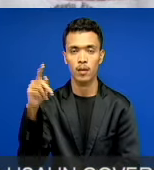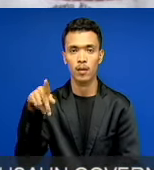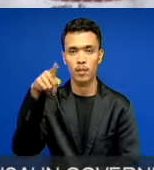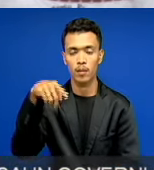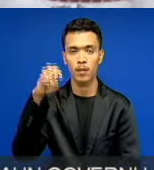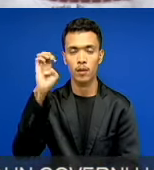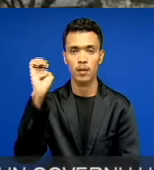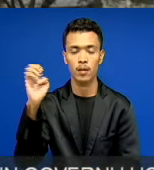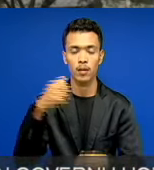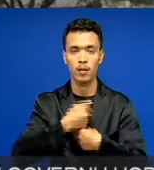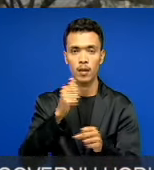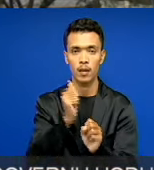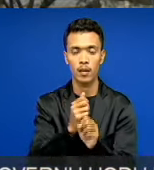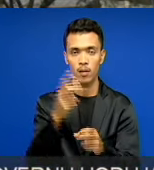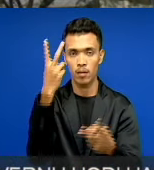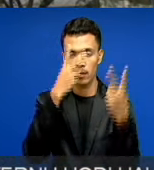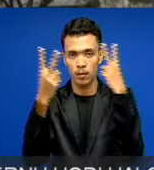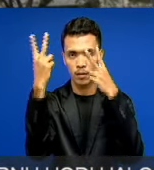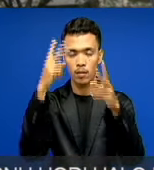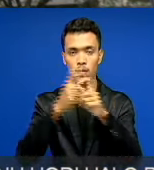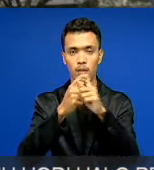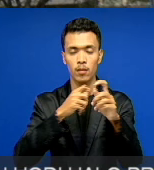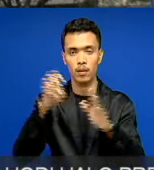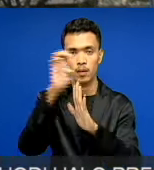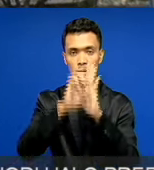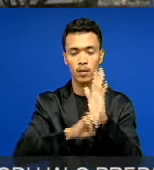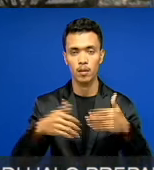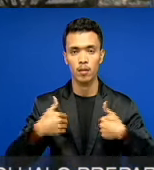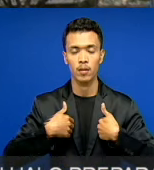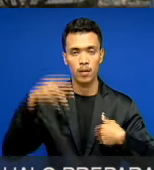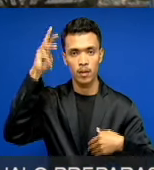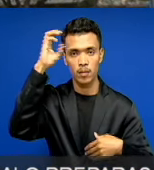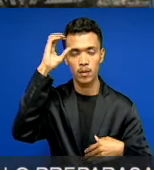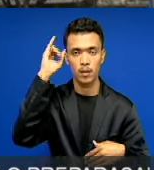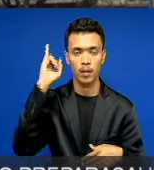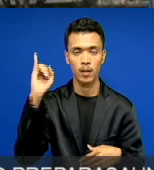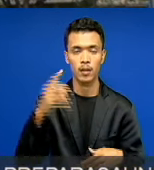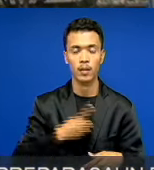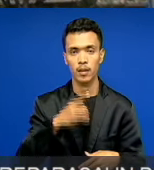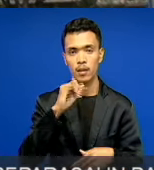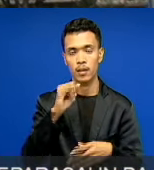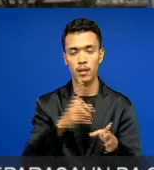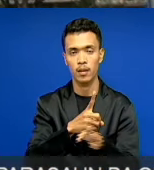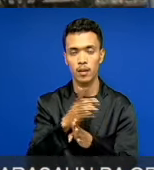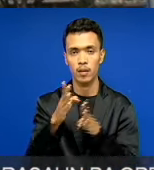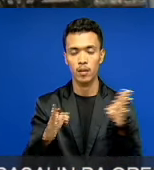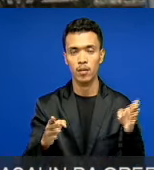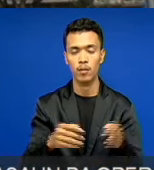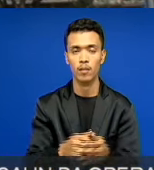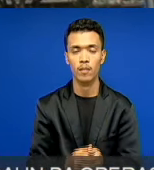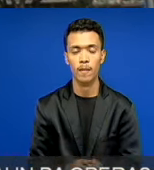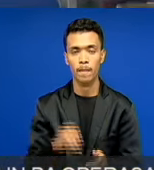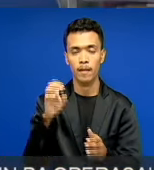Patrimônio Estado, halo Inspeção para Transporte Estado e Ministério Comércio e Indústria Mandarim Dili. Diretor Nacional Inspeção